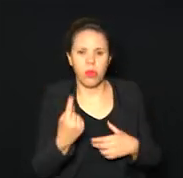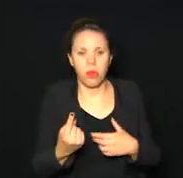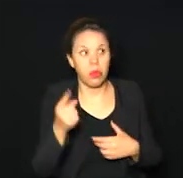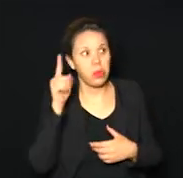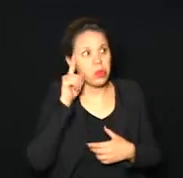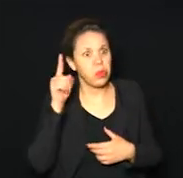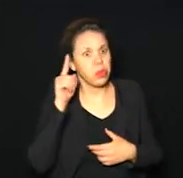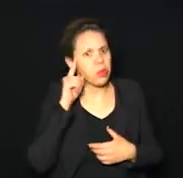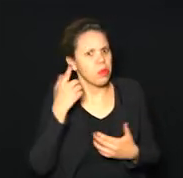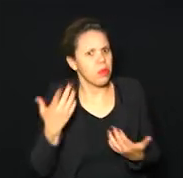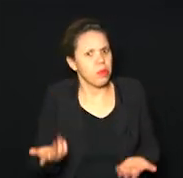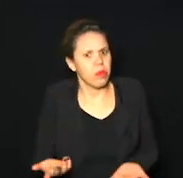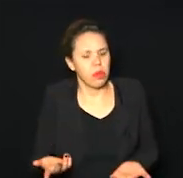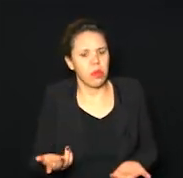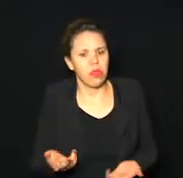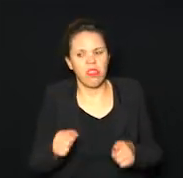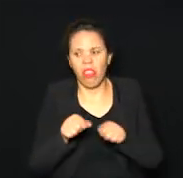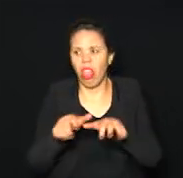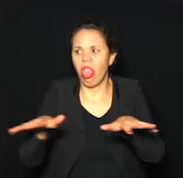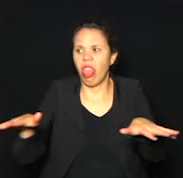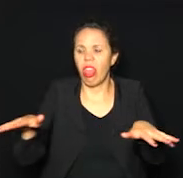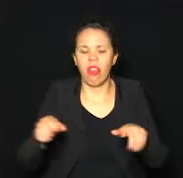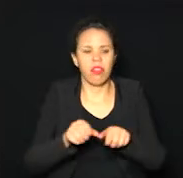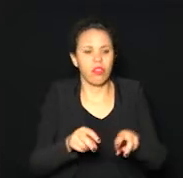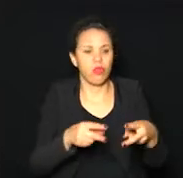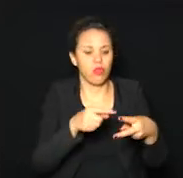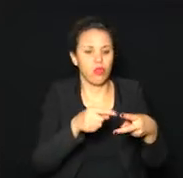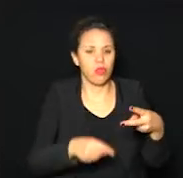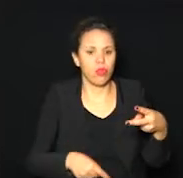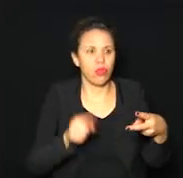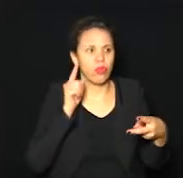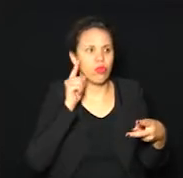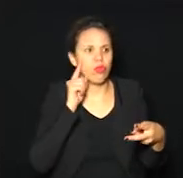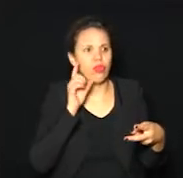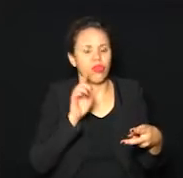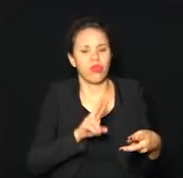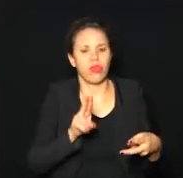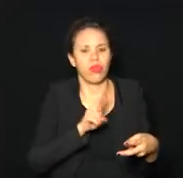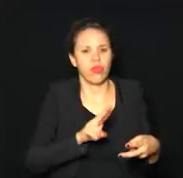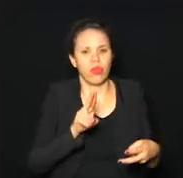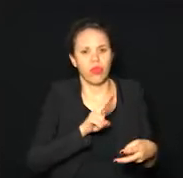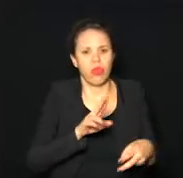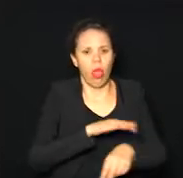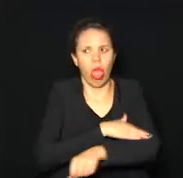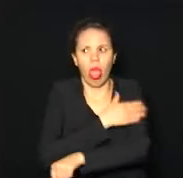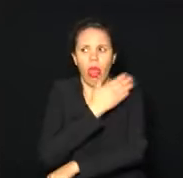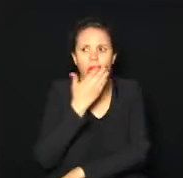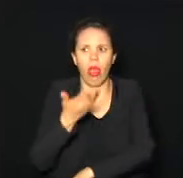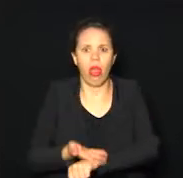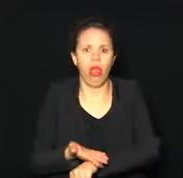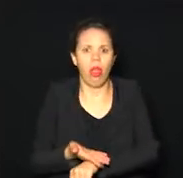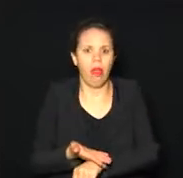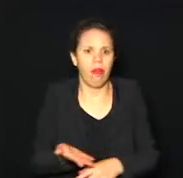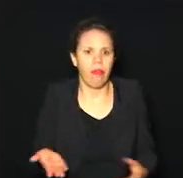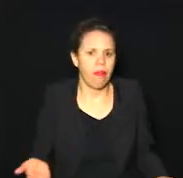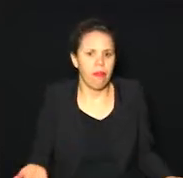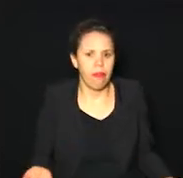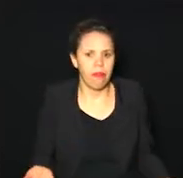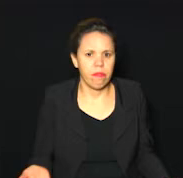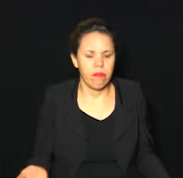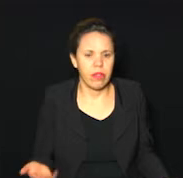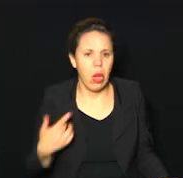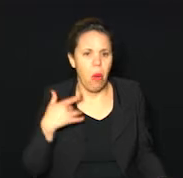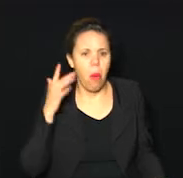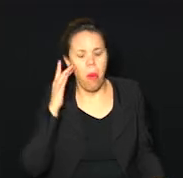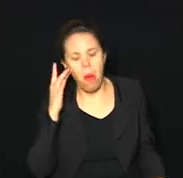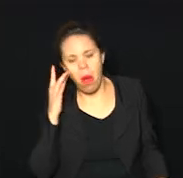porque tem sido assim, eles têm distribuído 2 por plantão e você tem que ficar com aquela máscara ali, não tem assim, eu acho